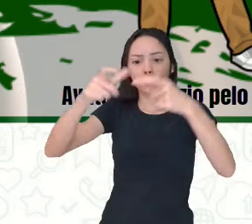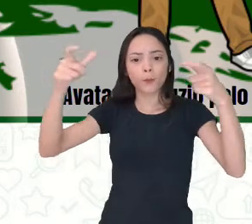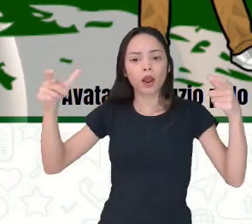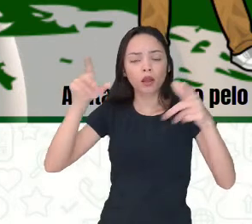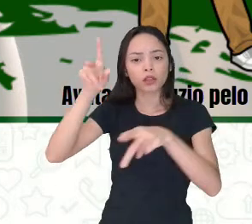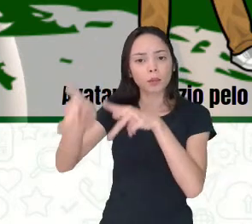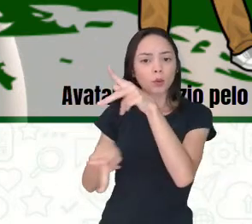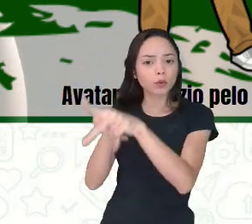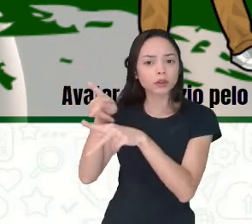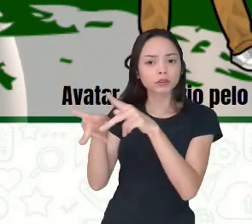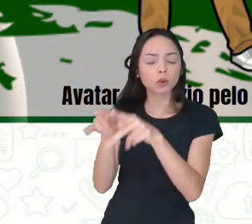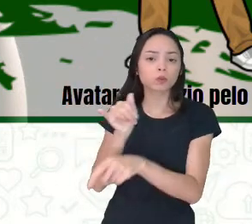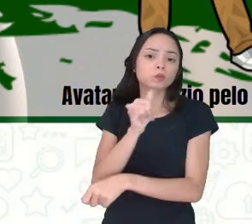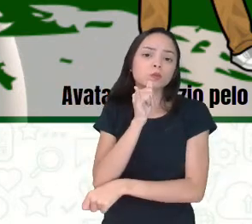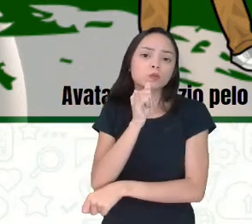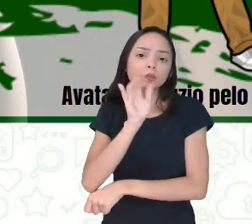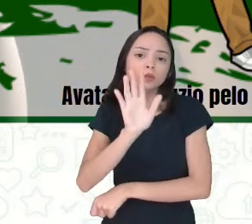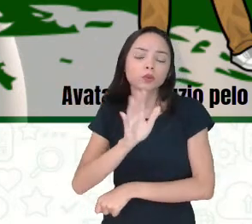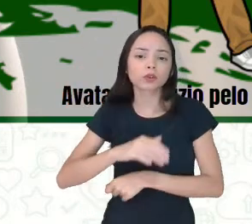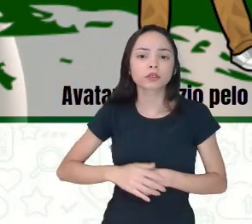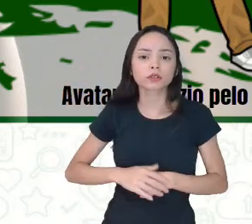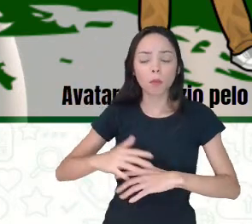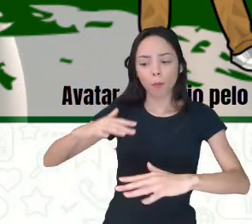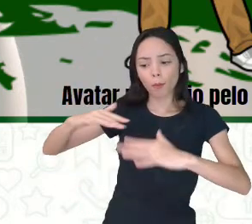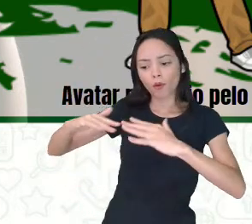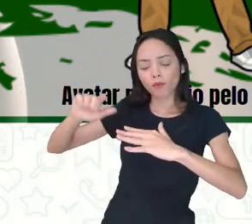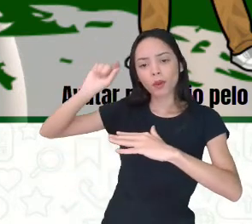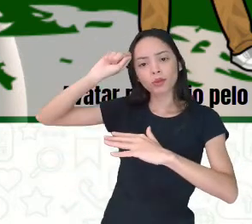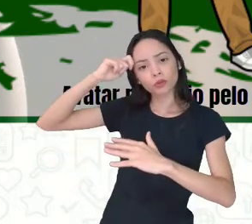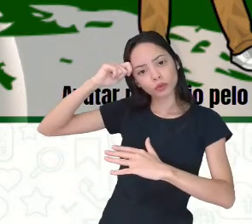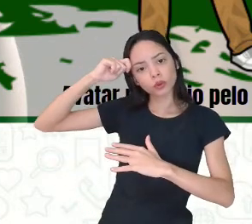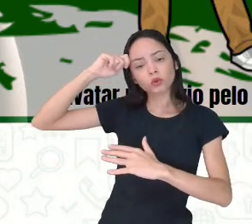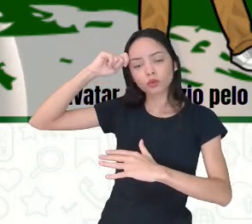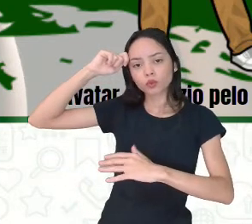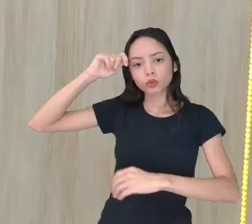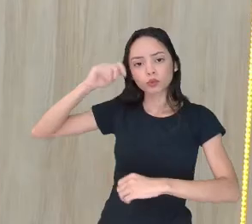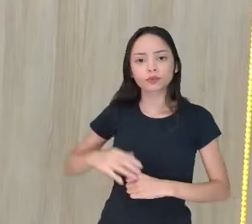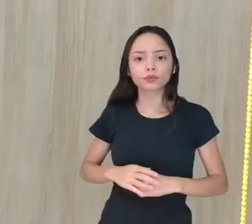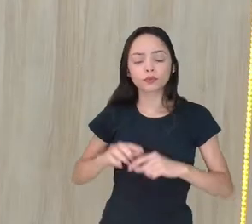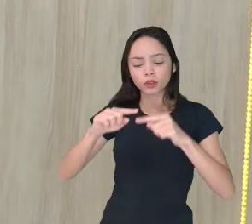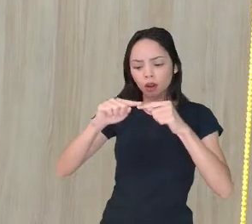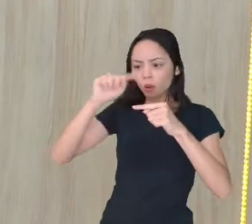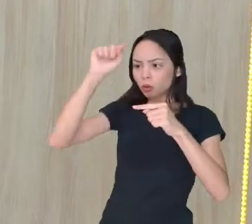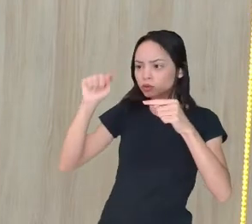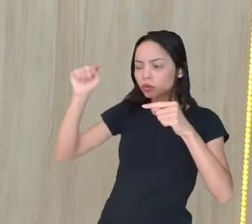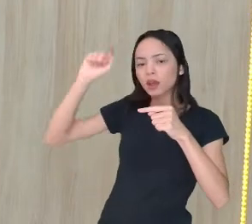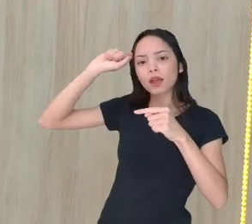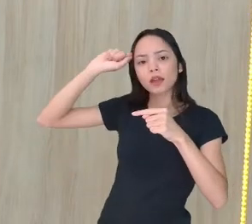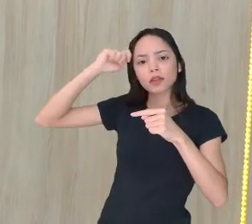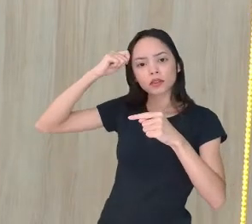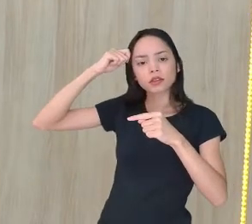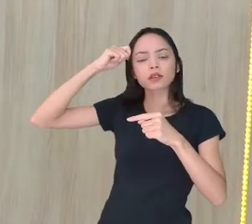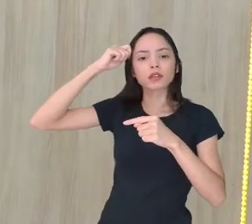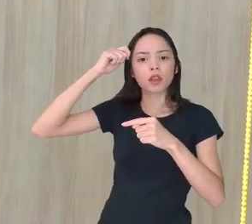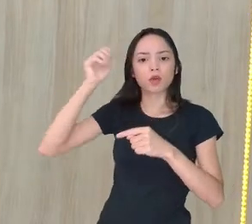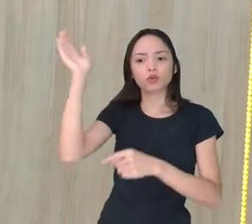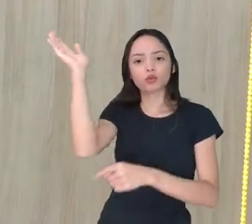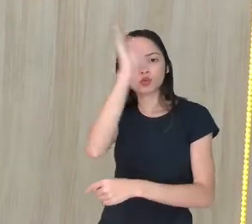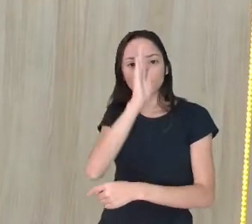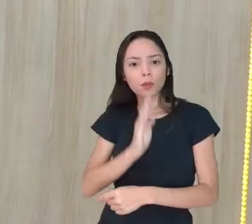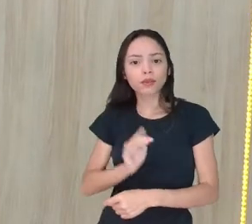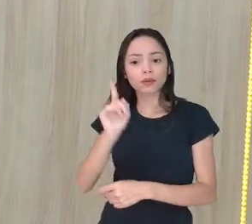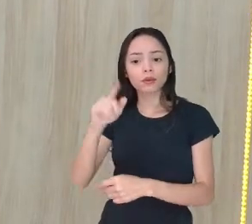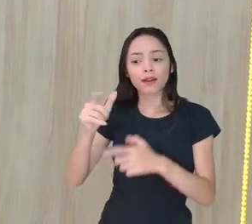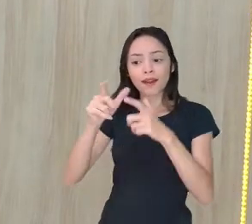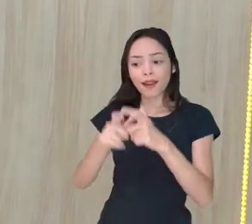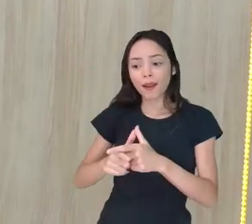por exemplo, o caso, né, do movimento negro, a gente tem, por estatísticas, né, que os pretos e pardos no Brasil, eles